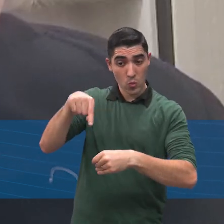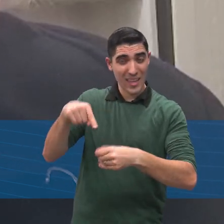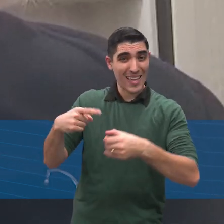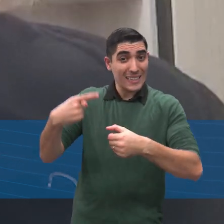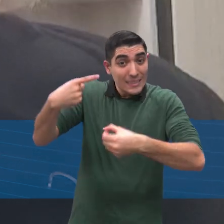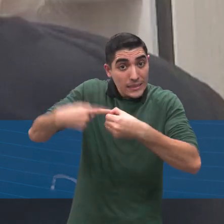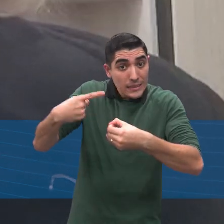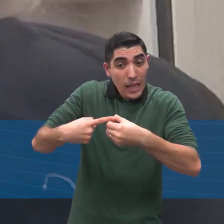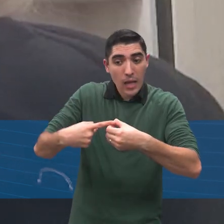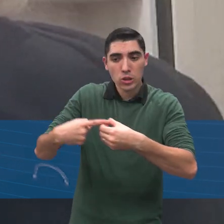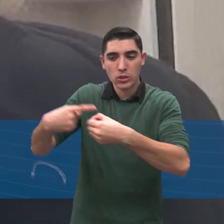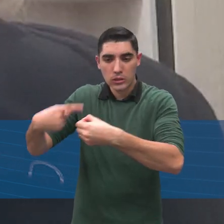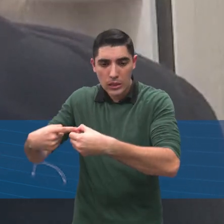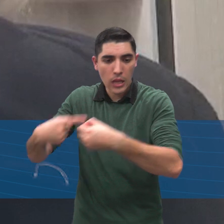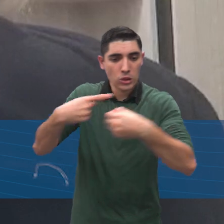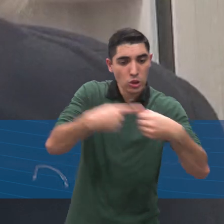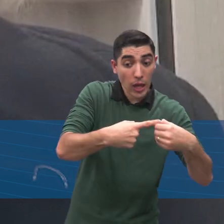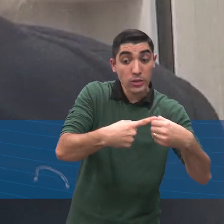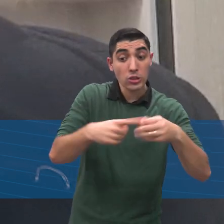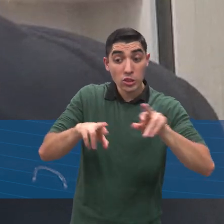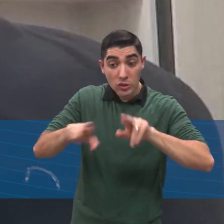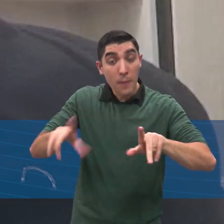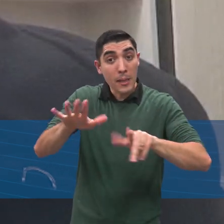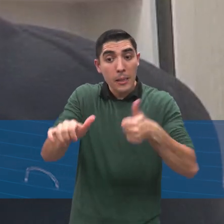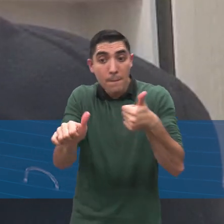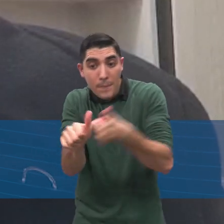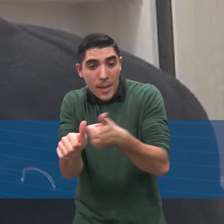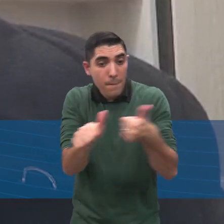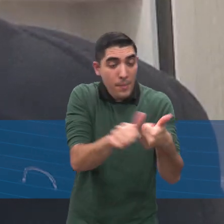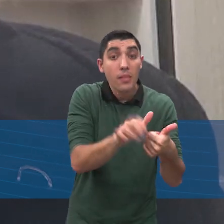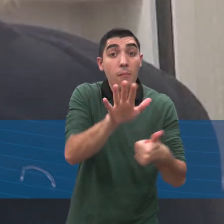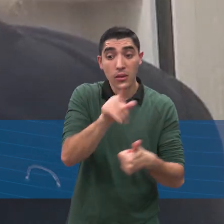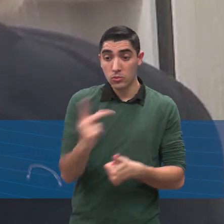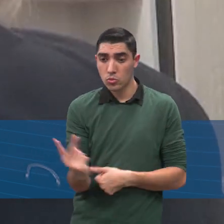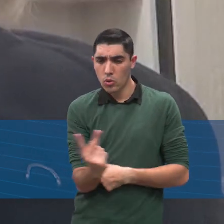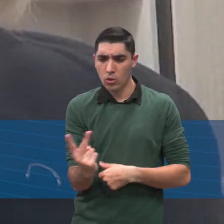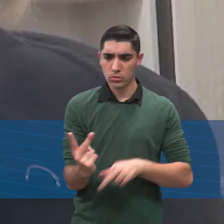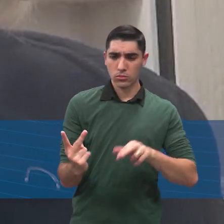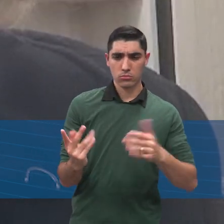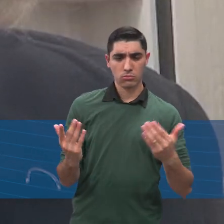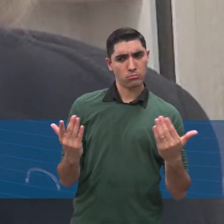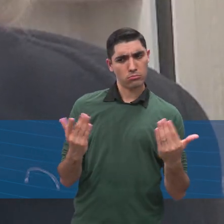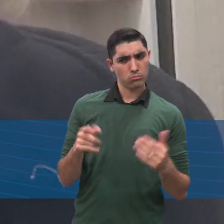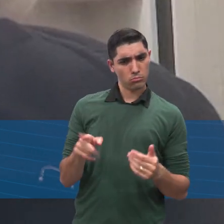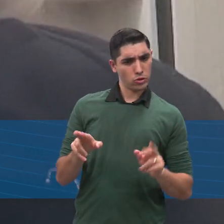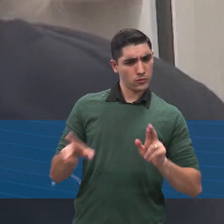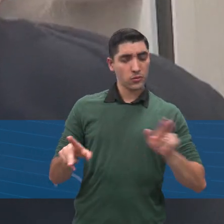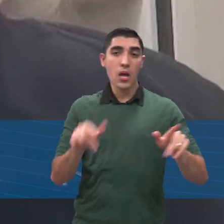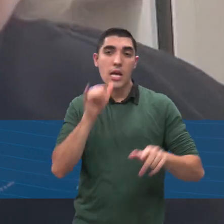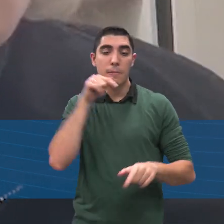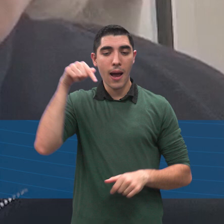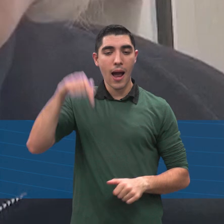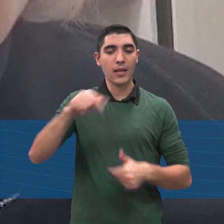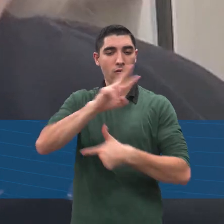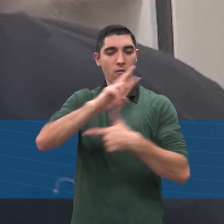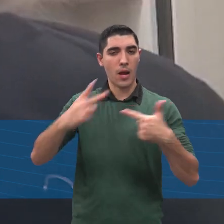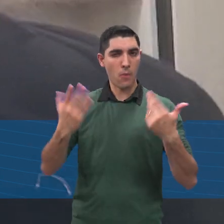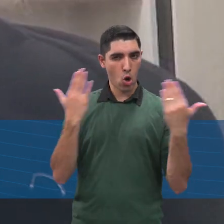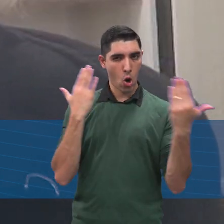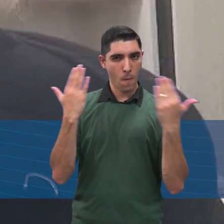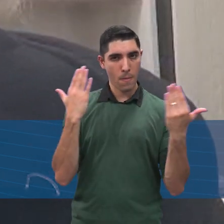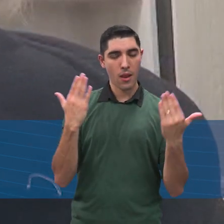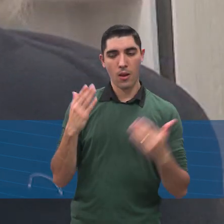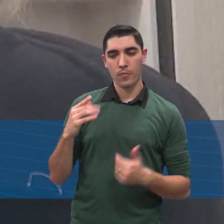numa mesma região, elas possuem dinâmicas muito diferentes. A gente olha, por exemplo, no Vale do Paraíba, São José dos